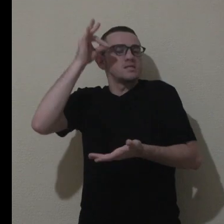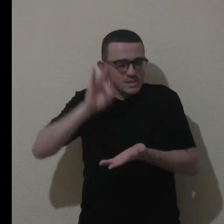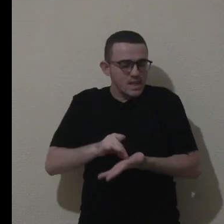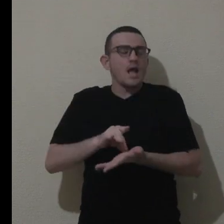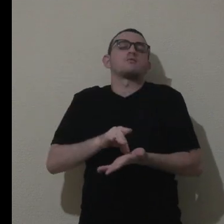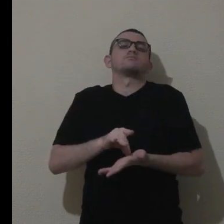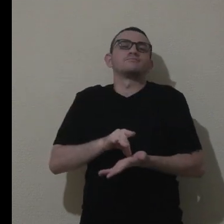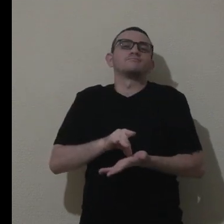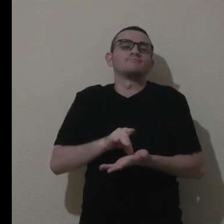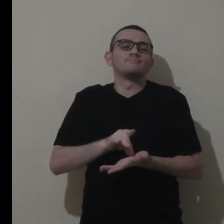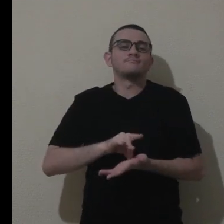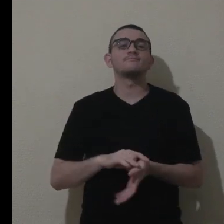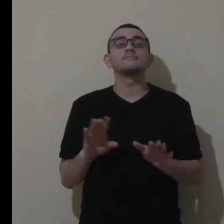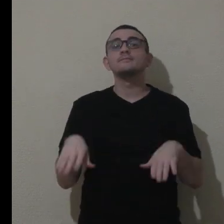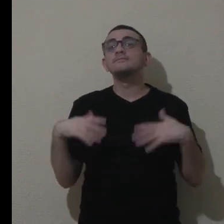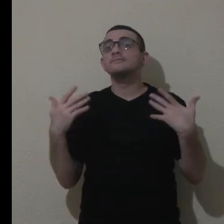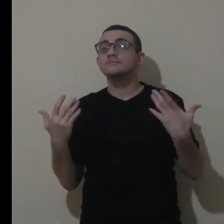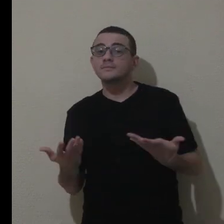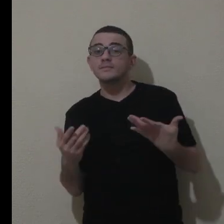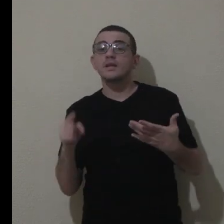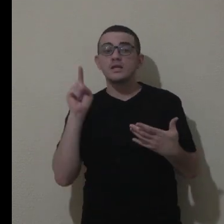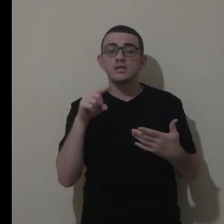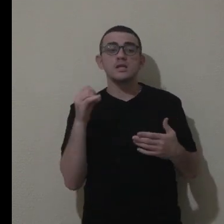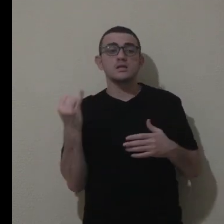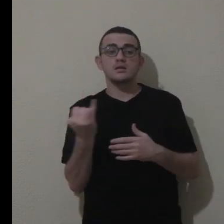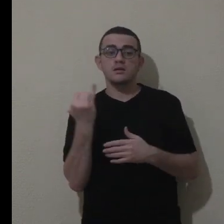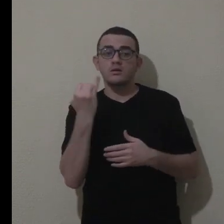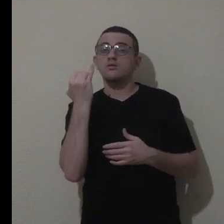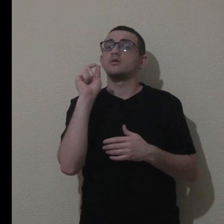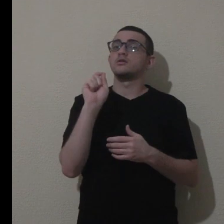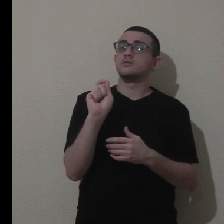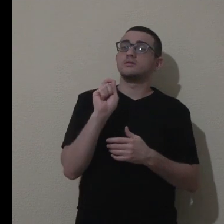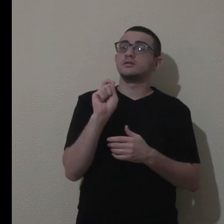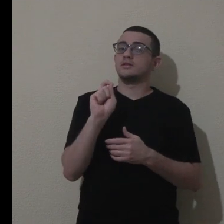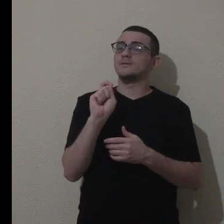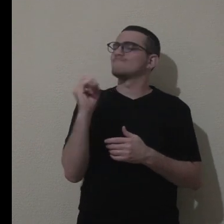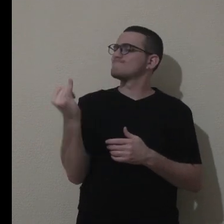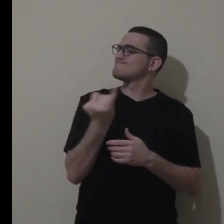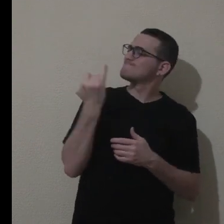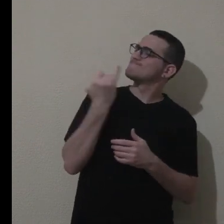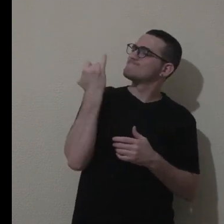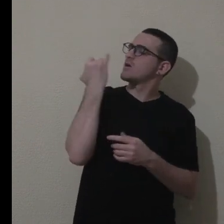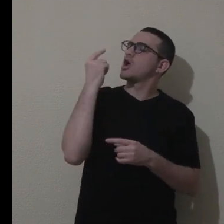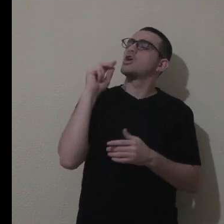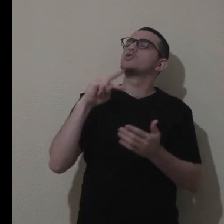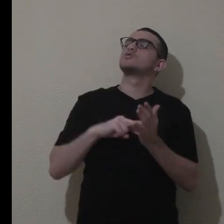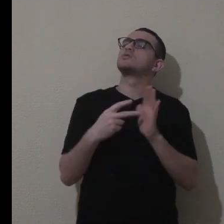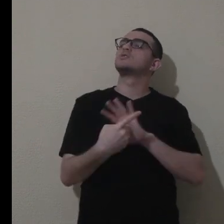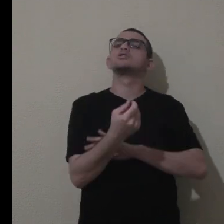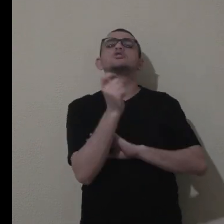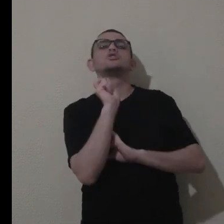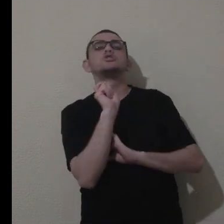ter de fato. E esse é um ponto que é importante, no sentido